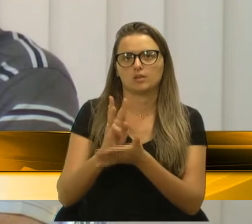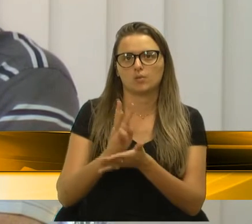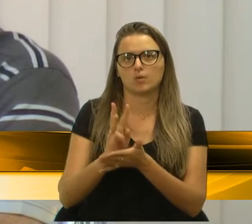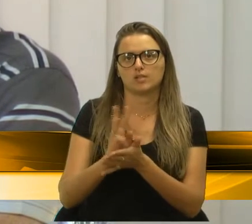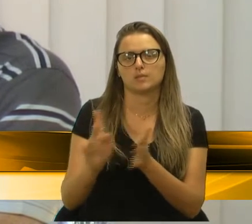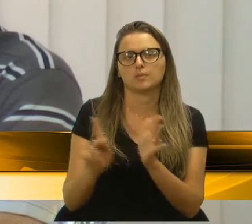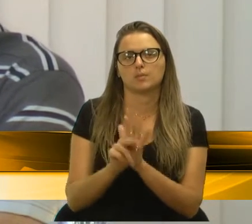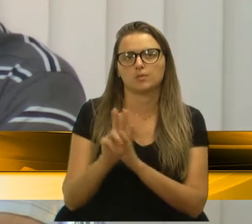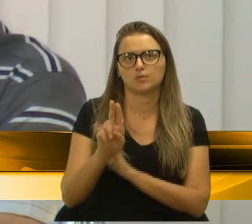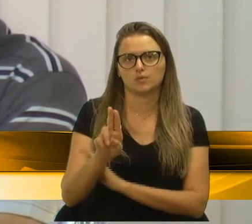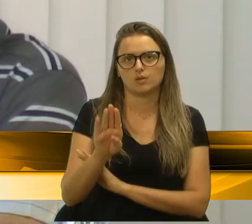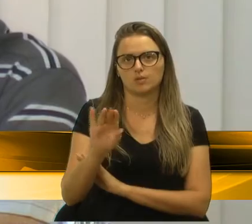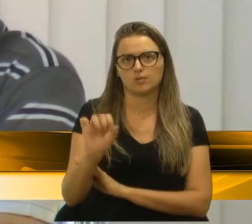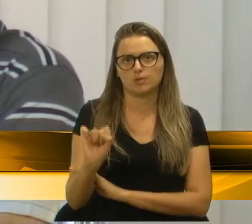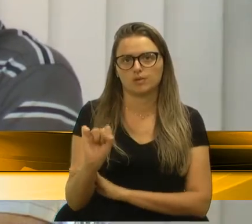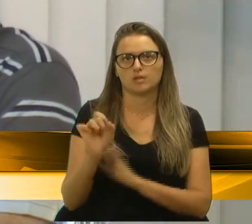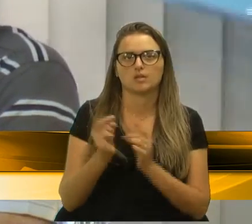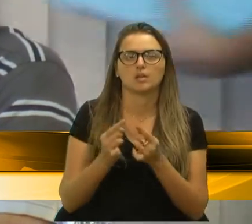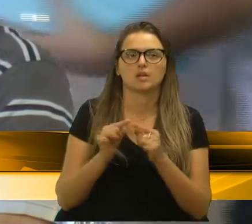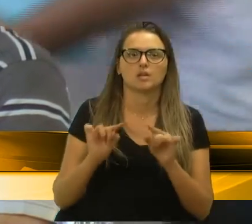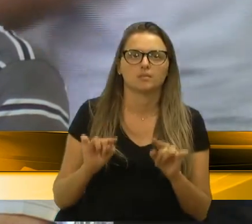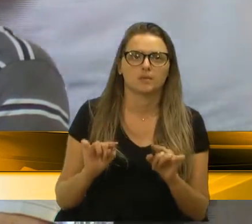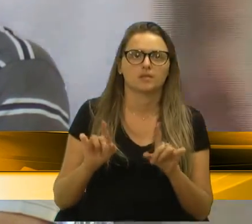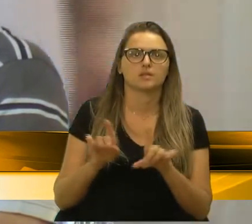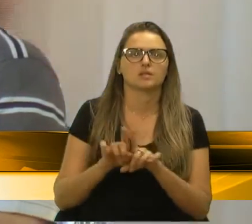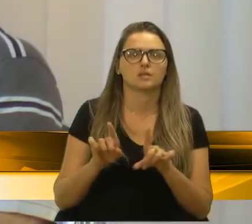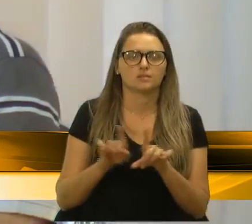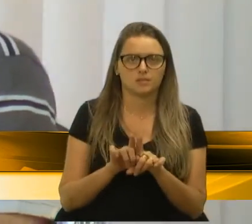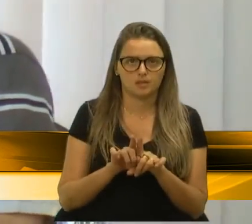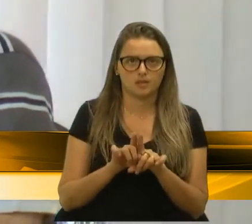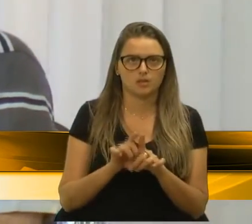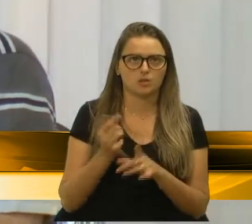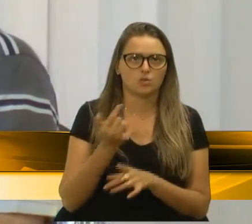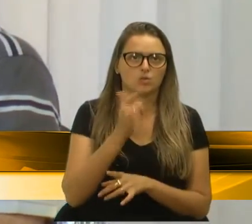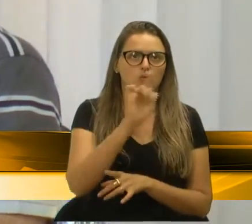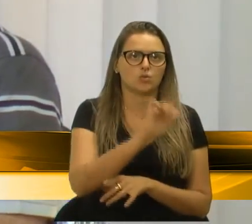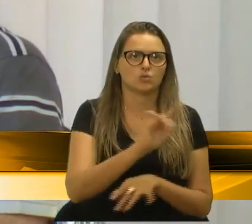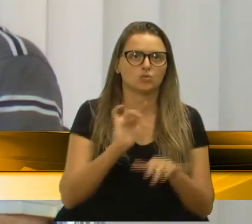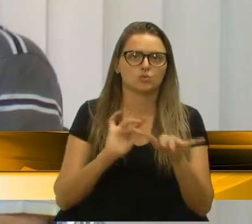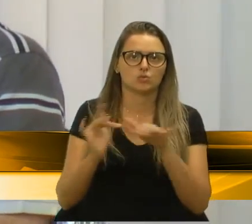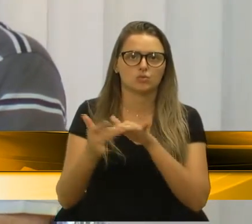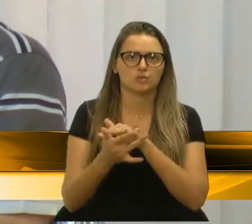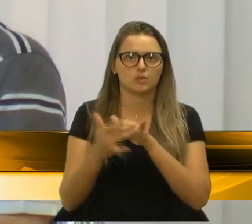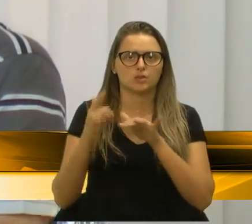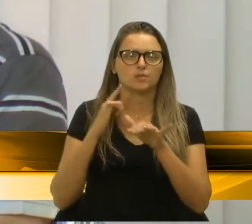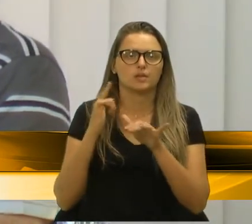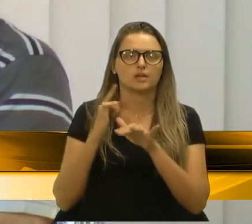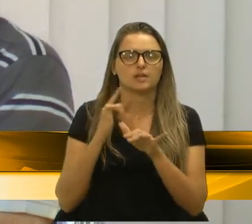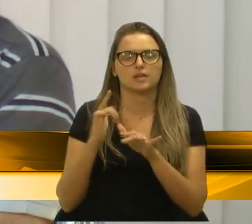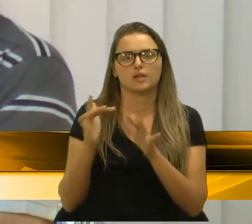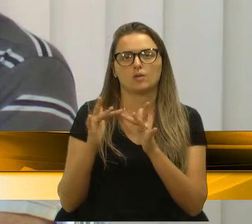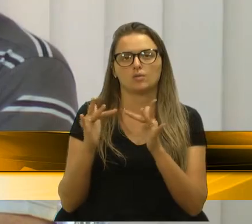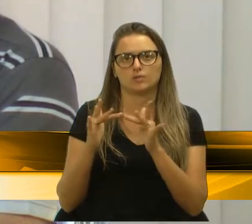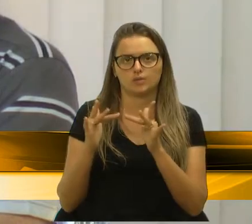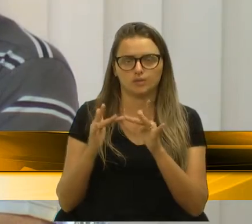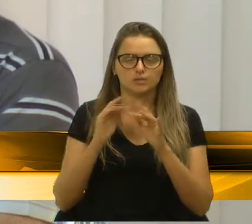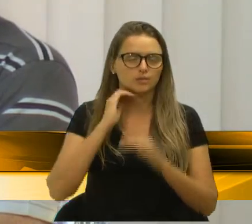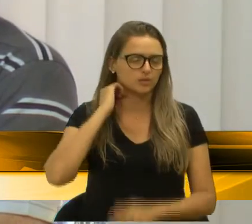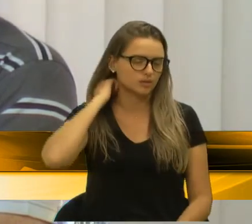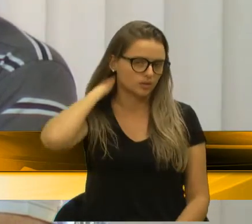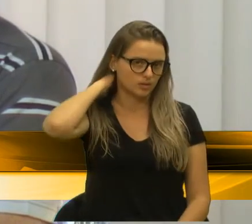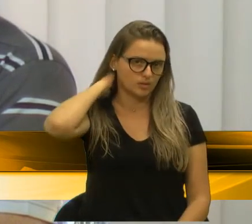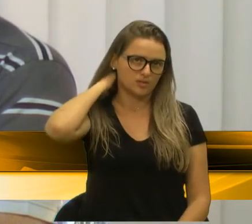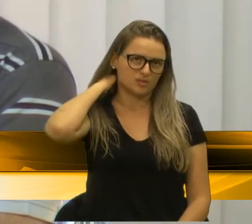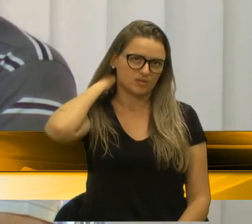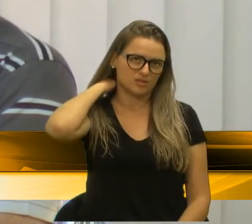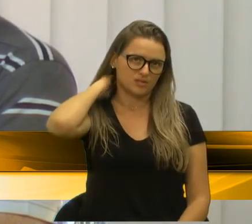UBS. Umas vão deixar disponíveis também outras mídias para eles terem acesso. Então não vai